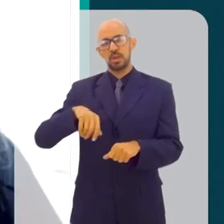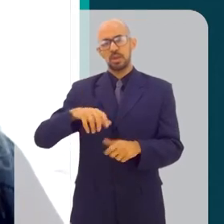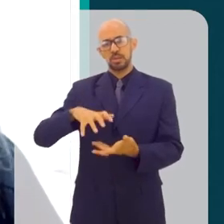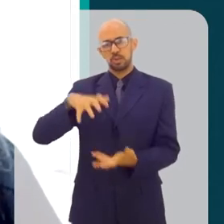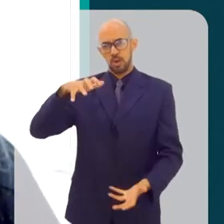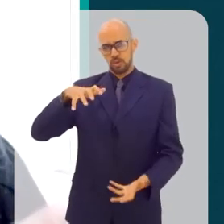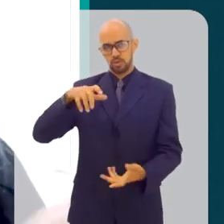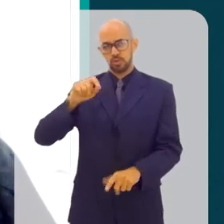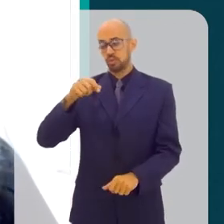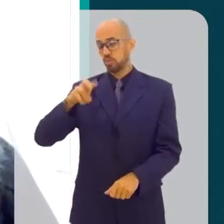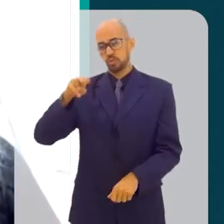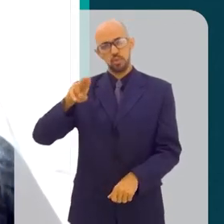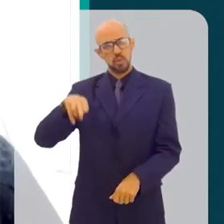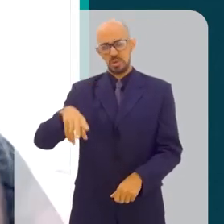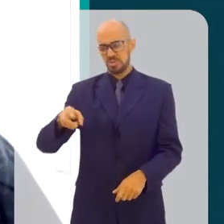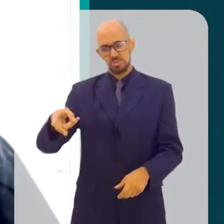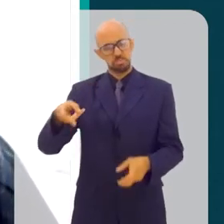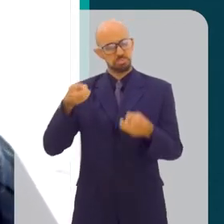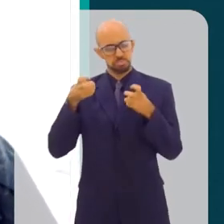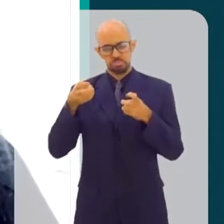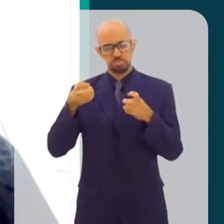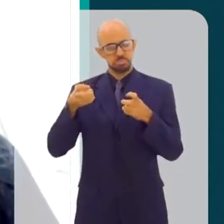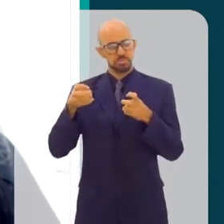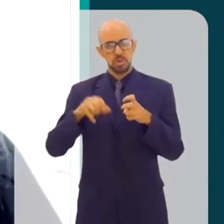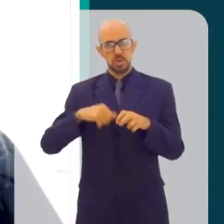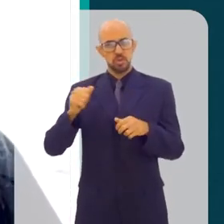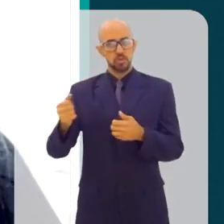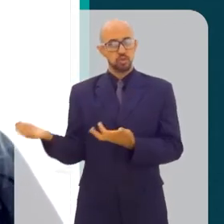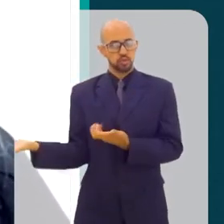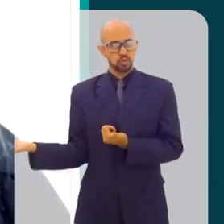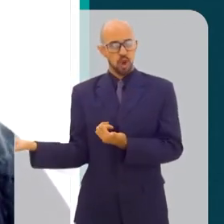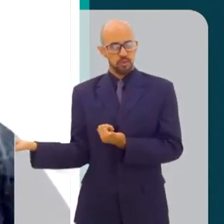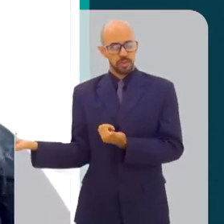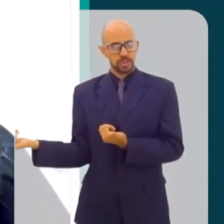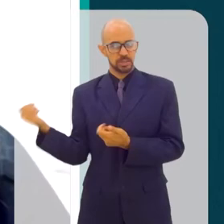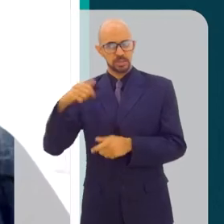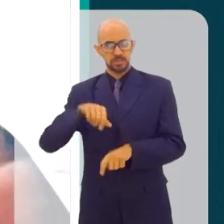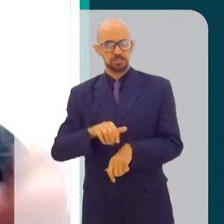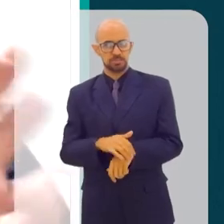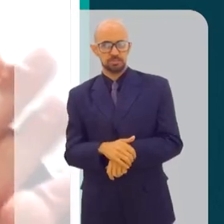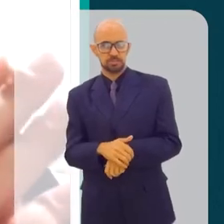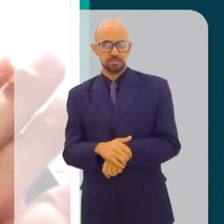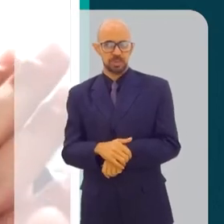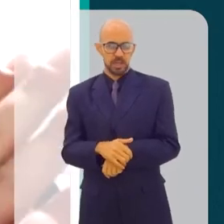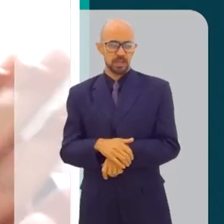doença nova, os mais velhos nunca tinham ouvido falar. Os mais novos, aí,